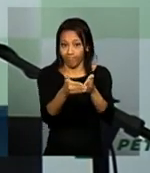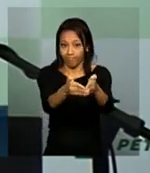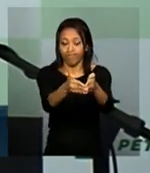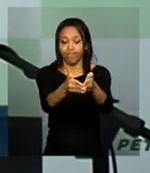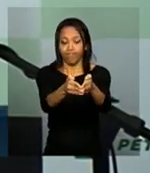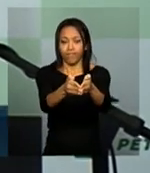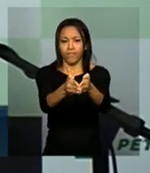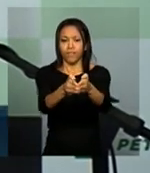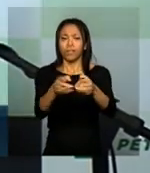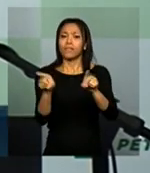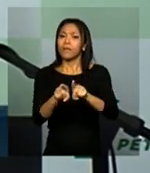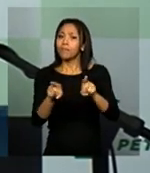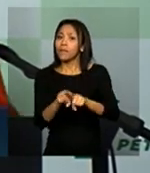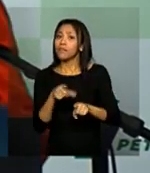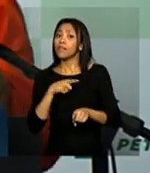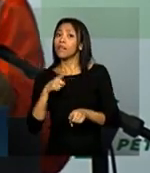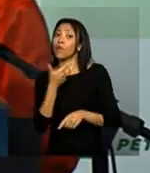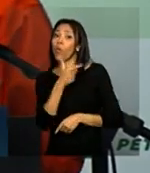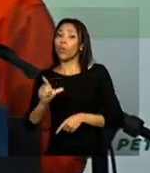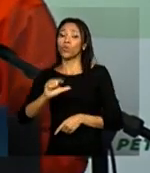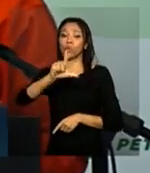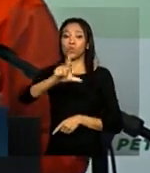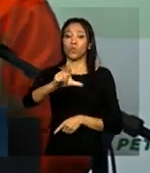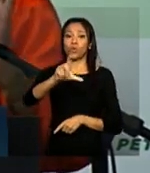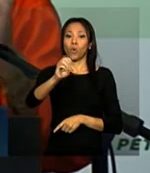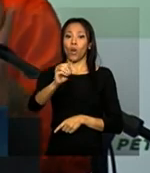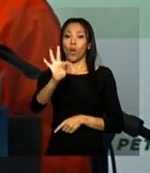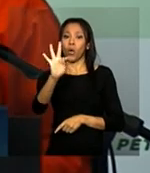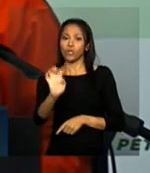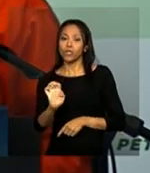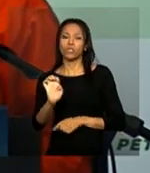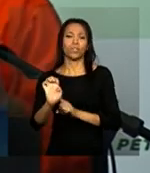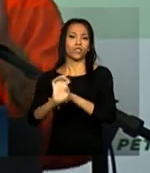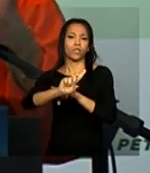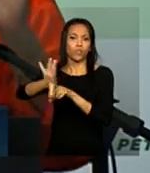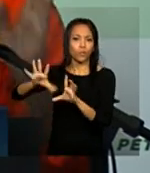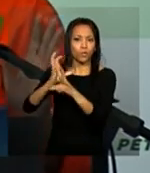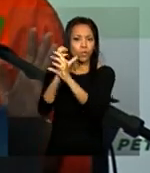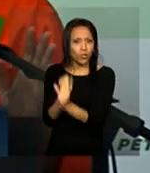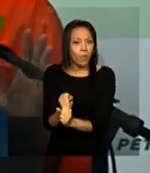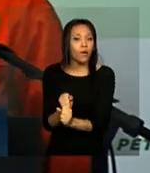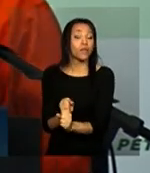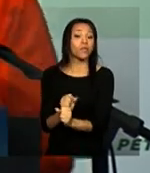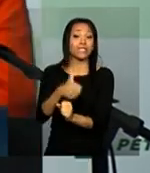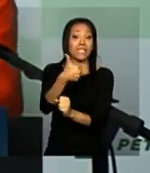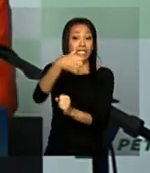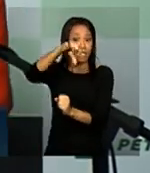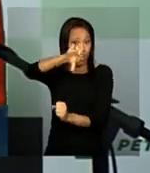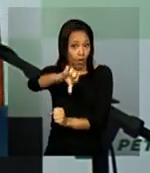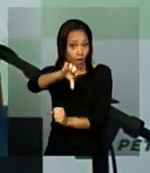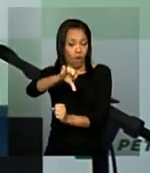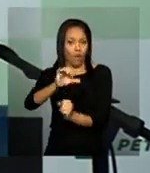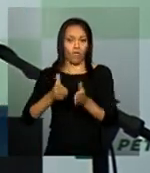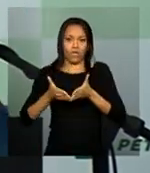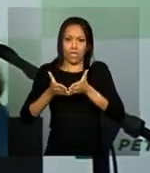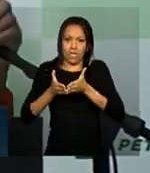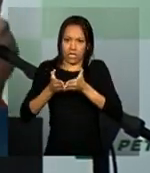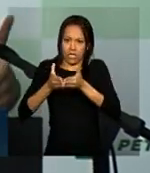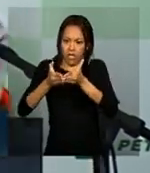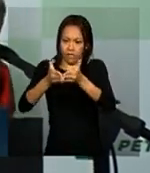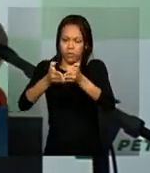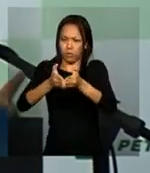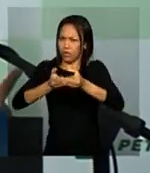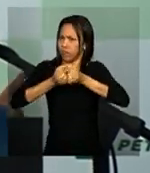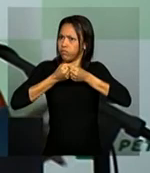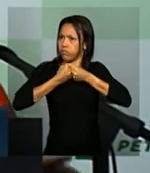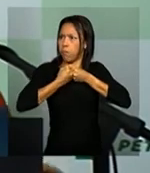E um lote de 19 navios Suezmax e Aframax,